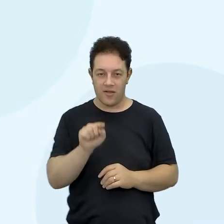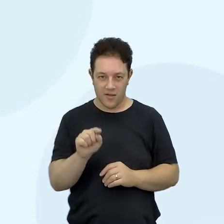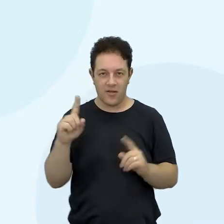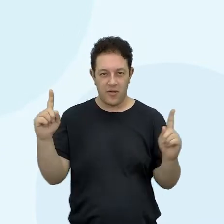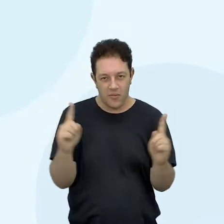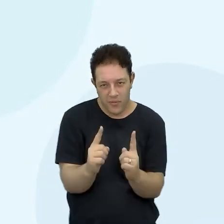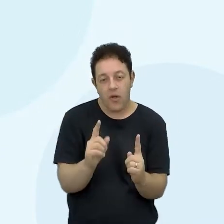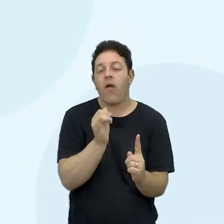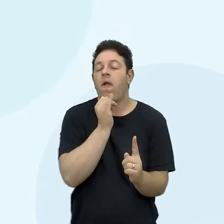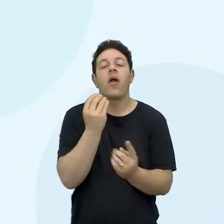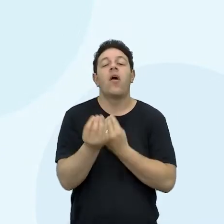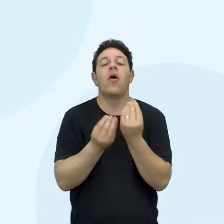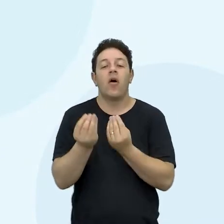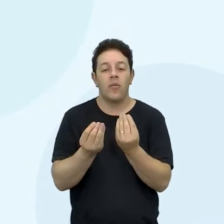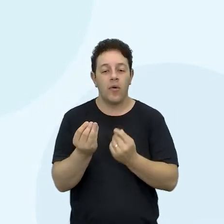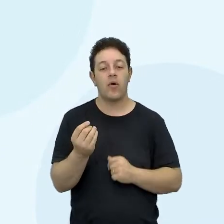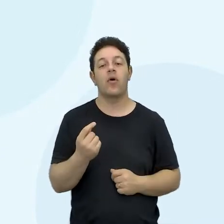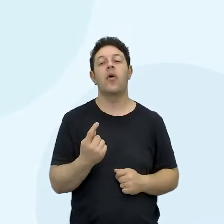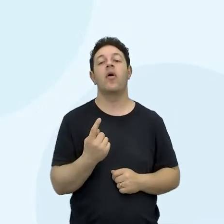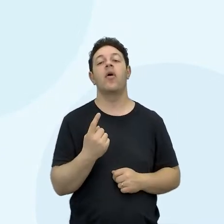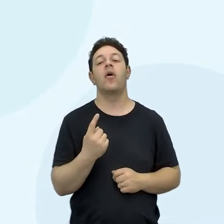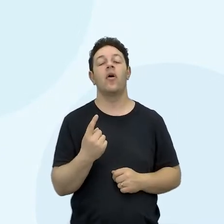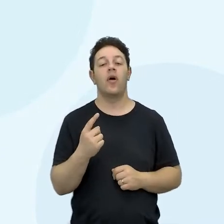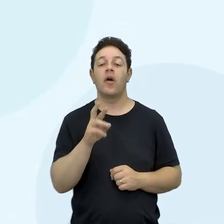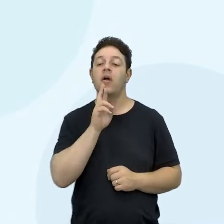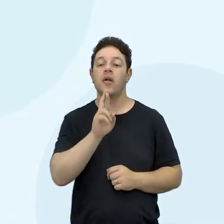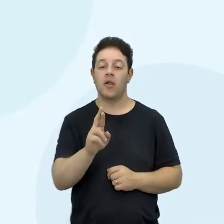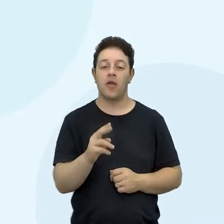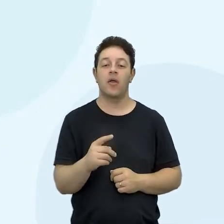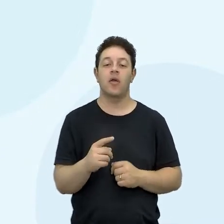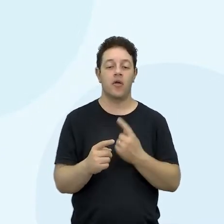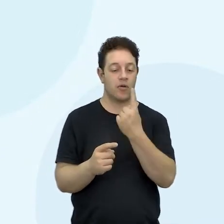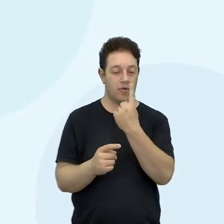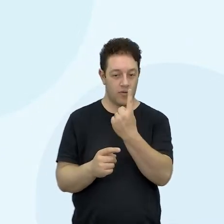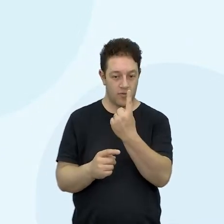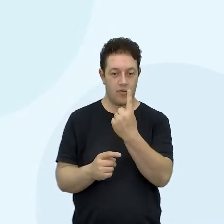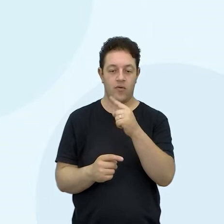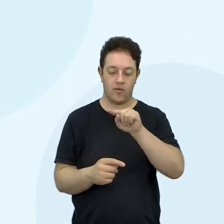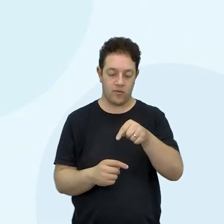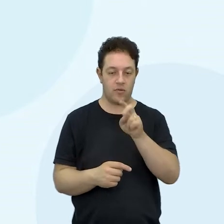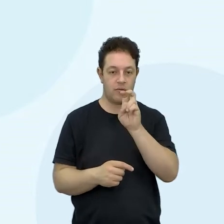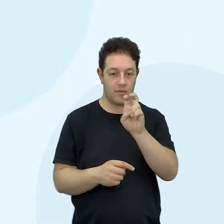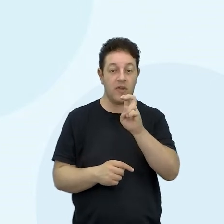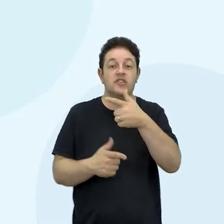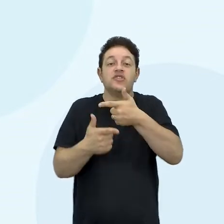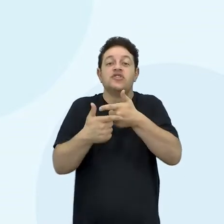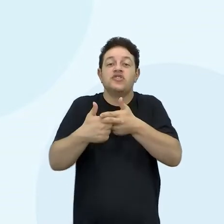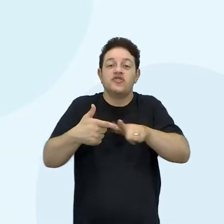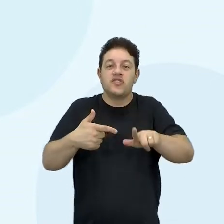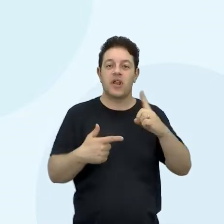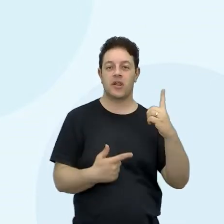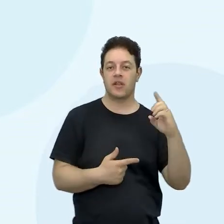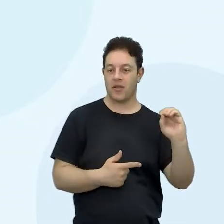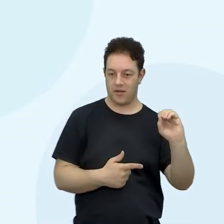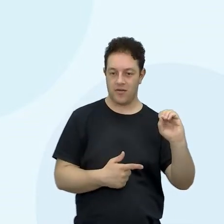reduzida, 1,5 metro dividido por 10. Na verdade, ia